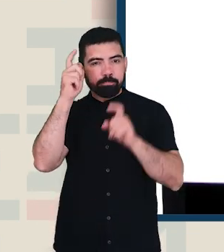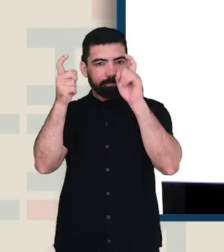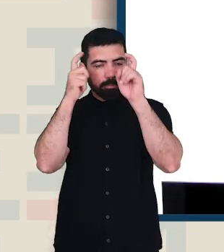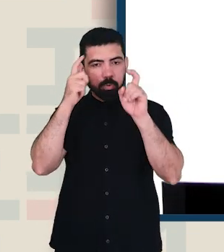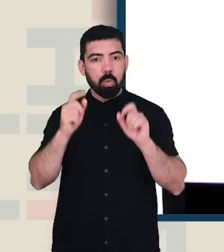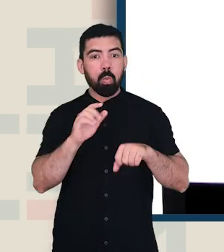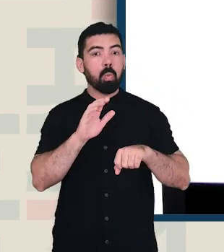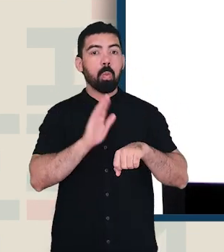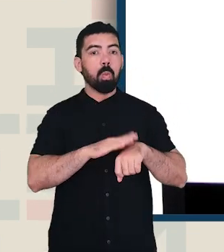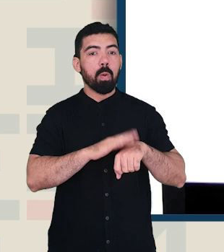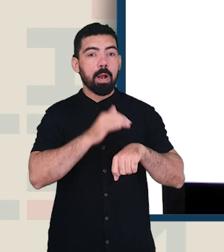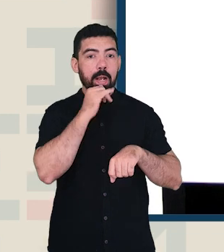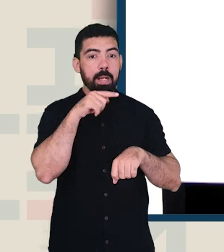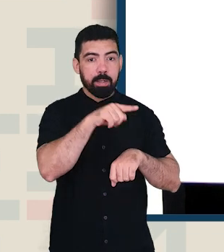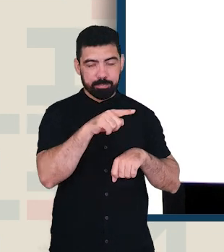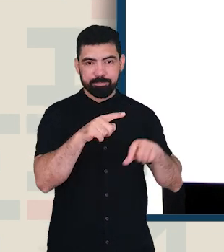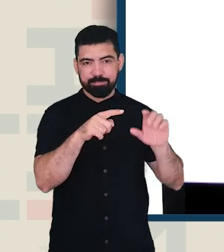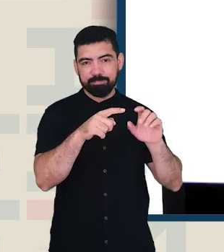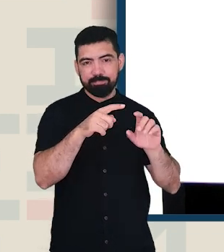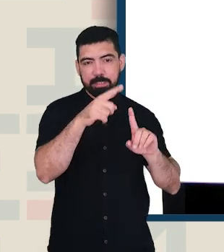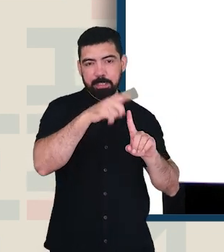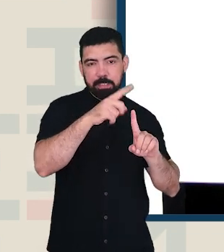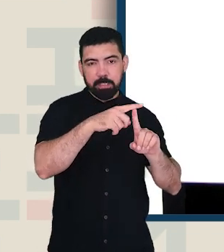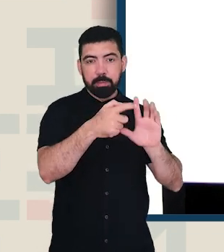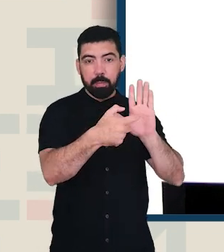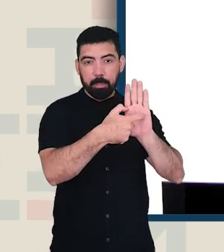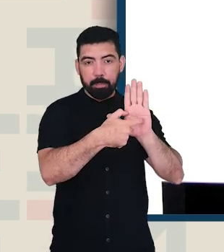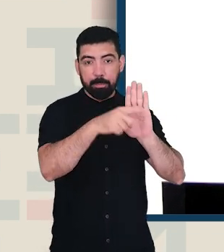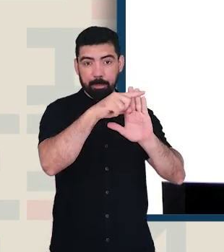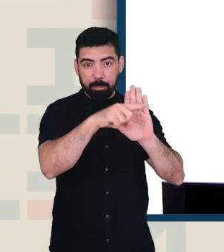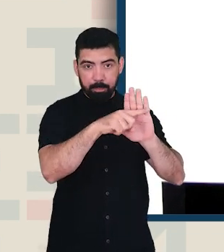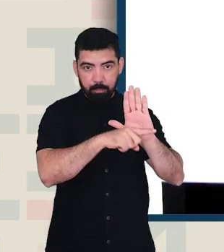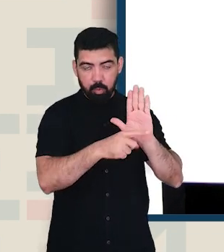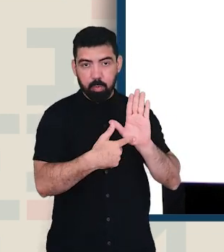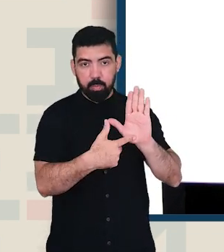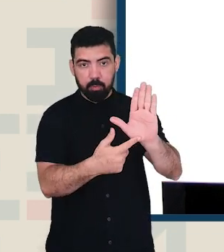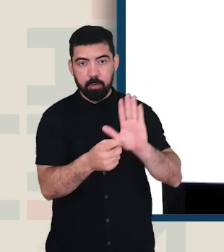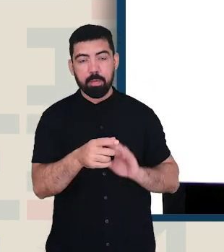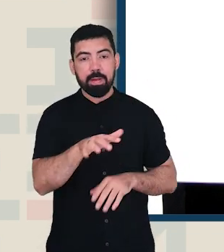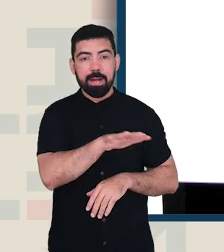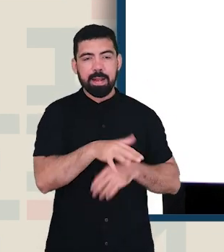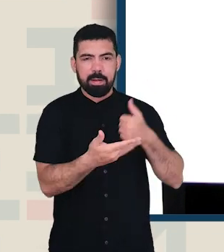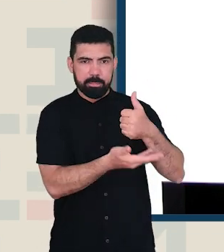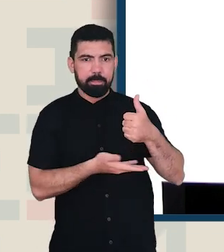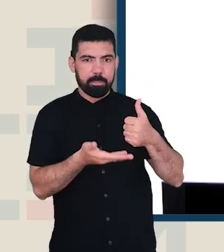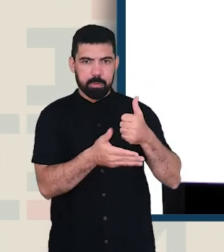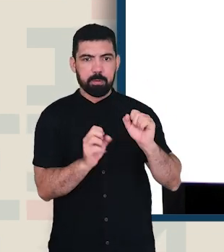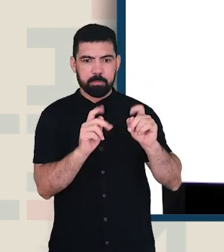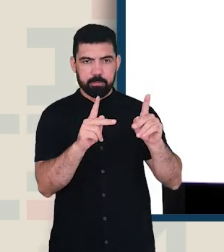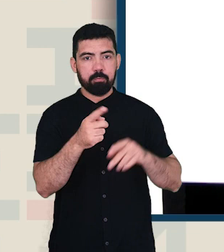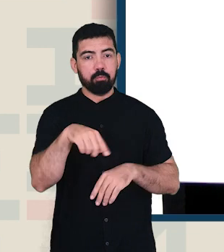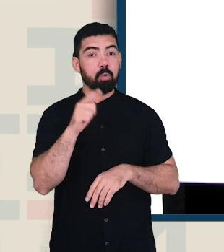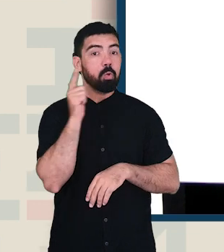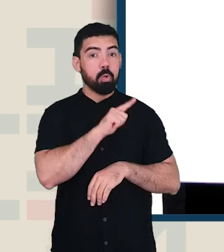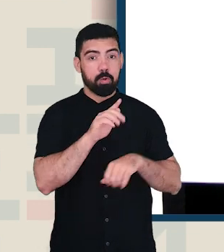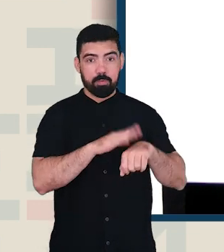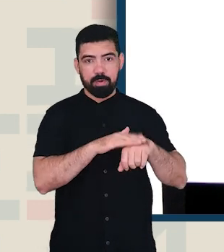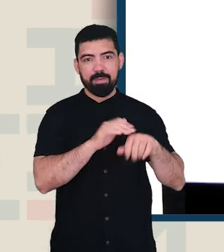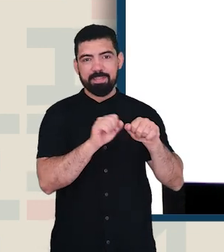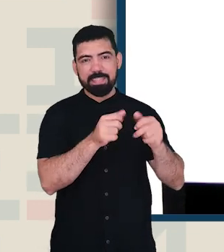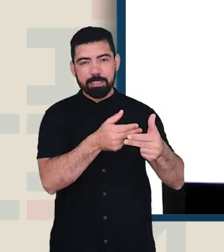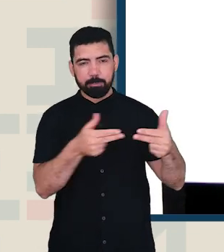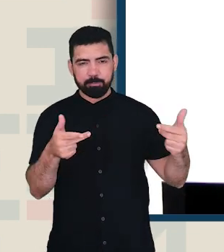do potencial deste tipo de programação, pelo menos na parte mais básica. Já dá para fazer várias